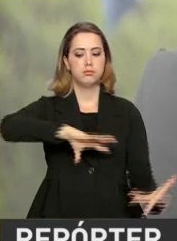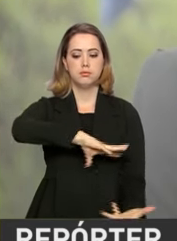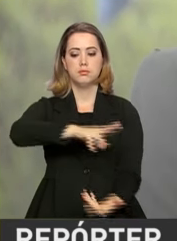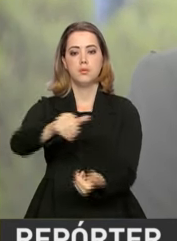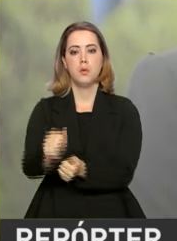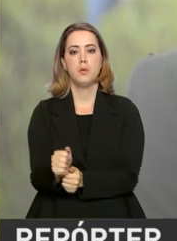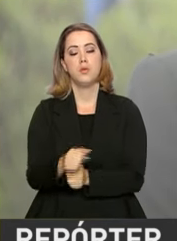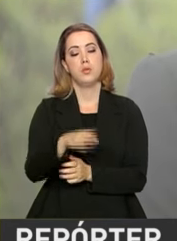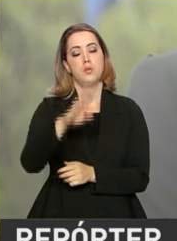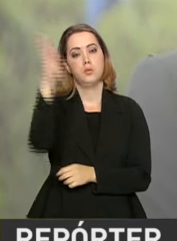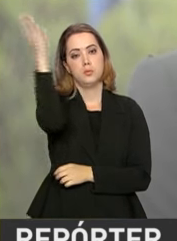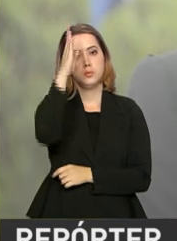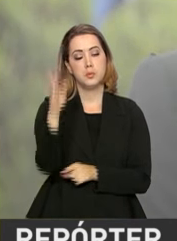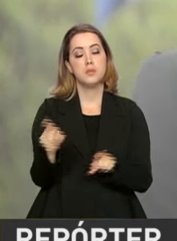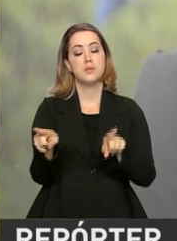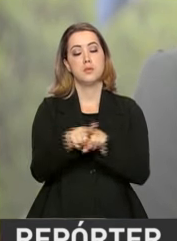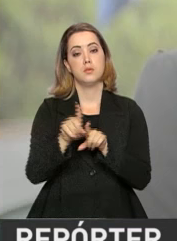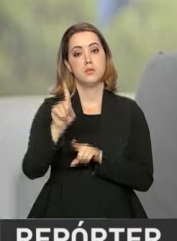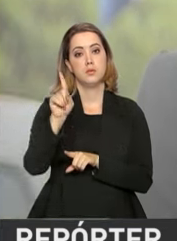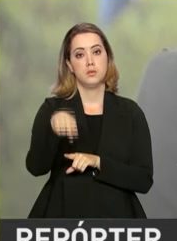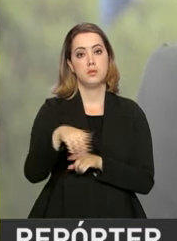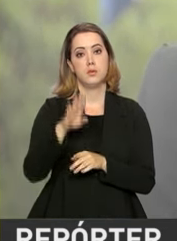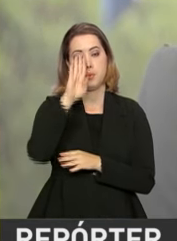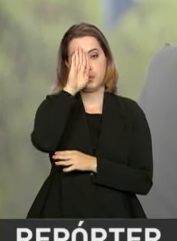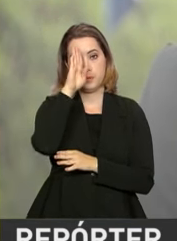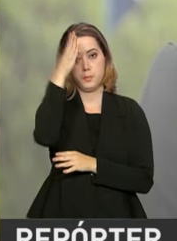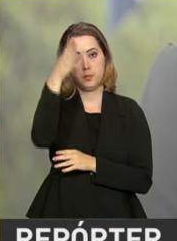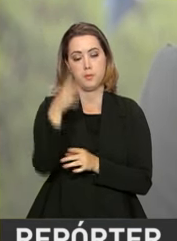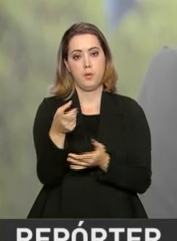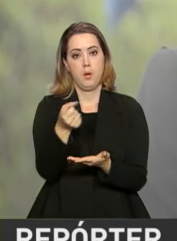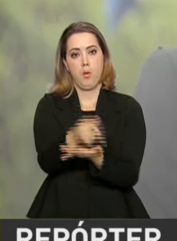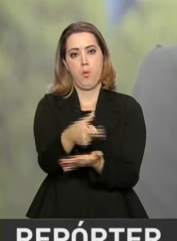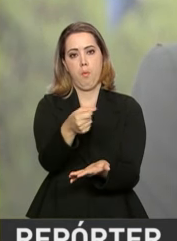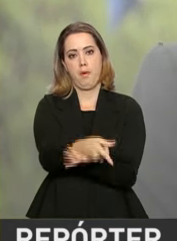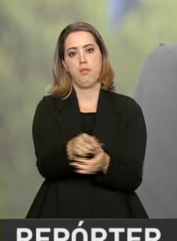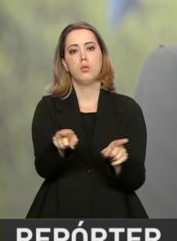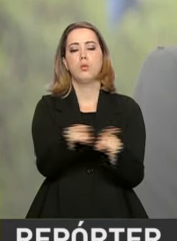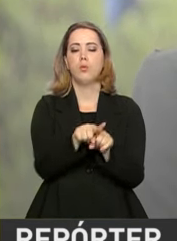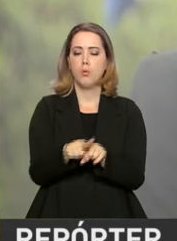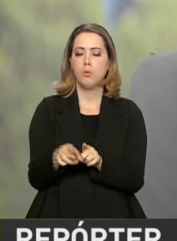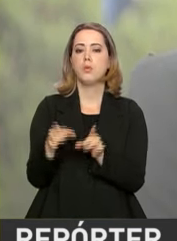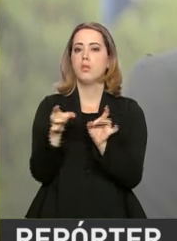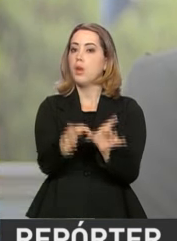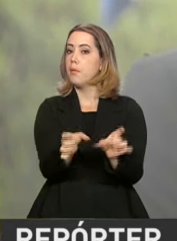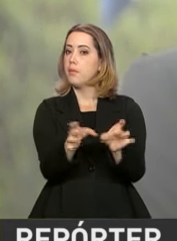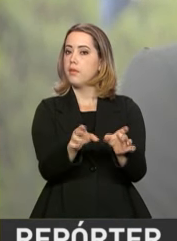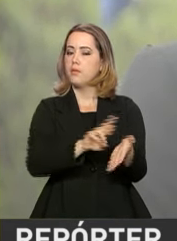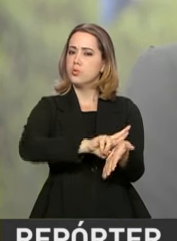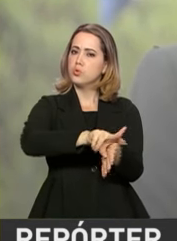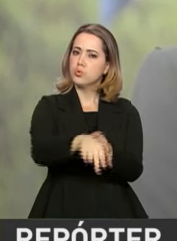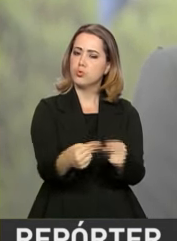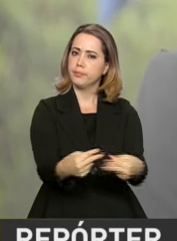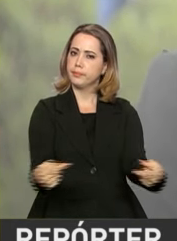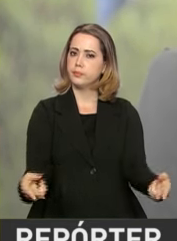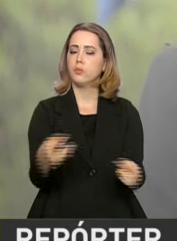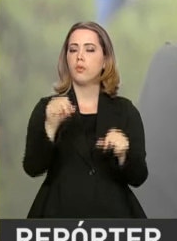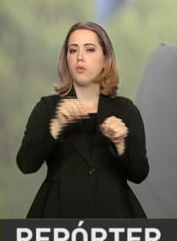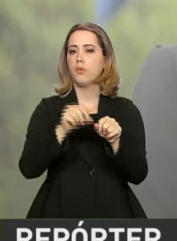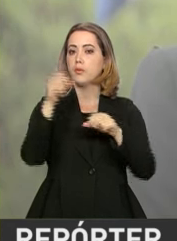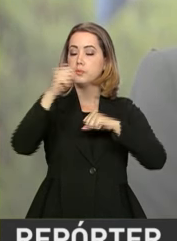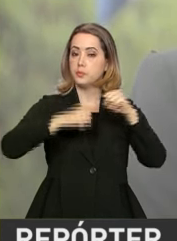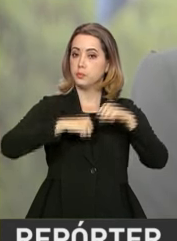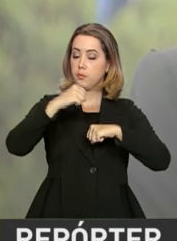é o principal destino das exportações paraguaias e também o principal fornecedor de produtos para o Paraguai. Em 2015,